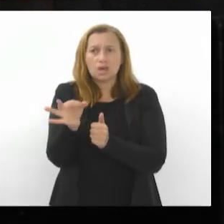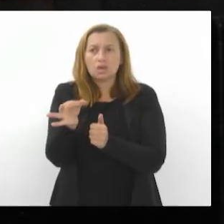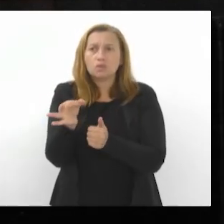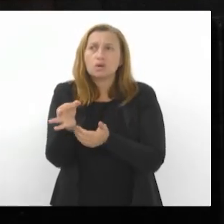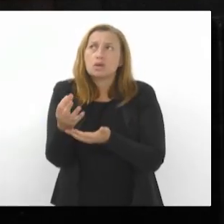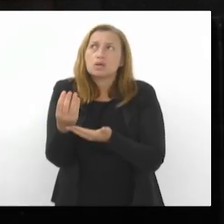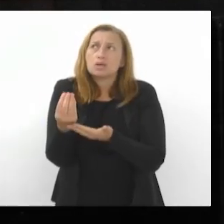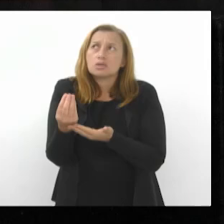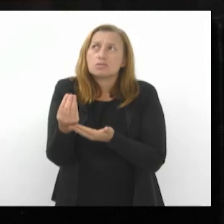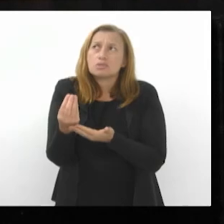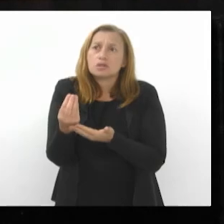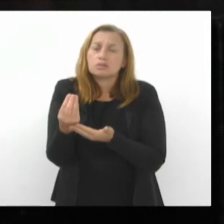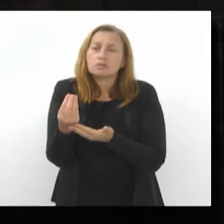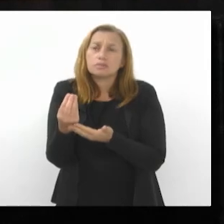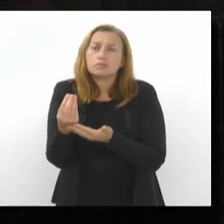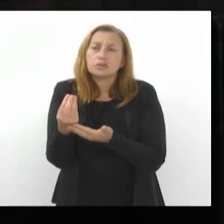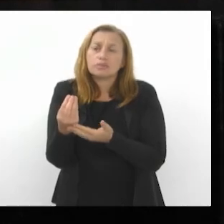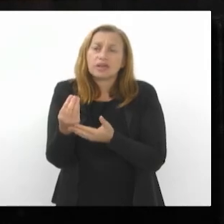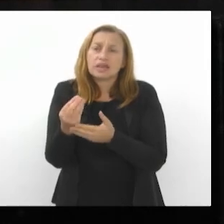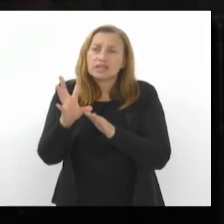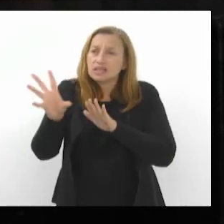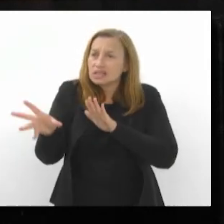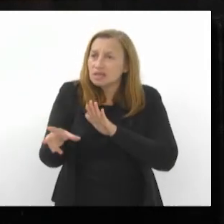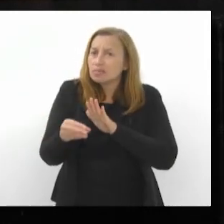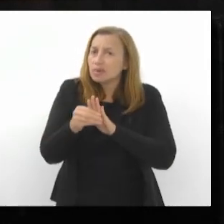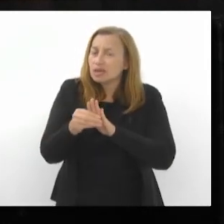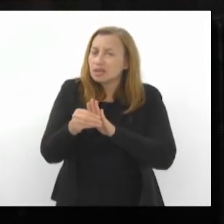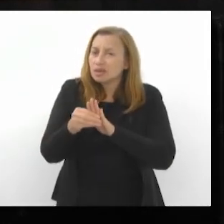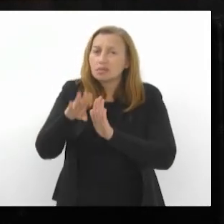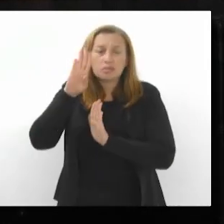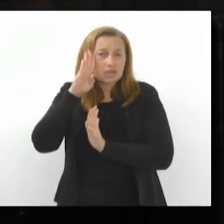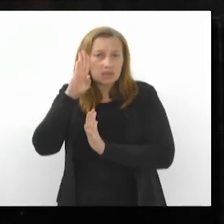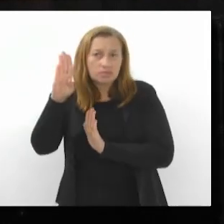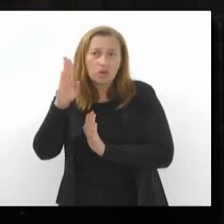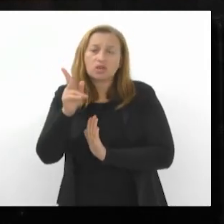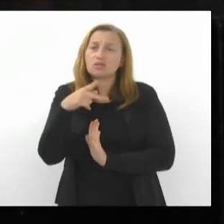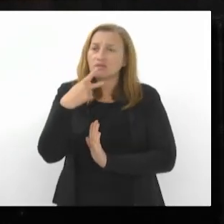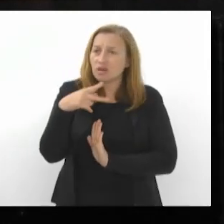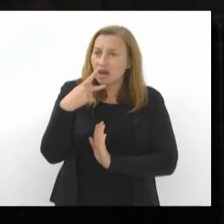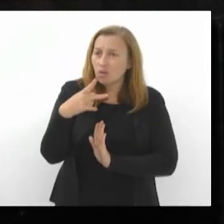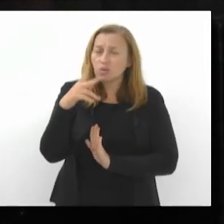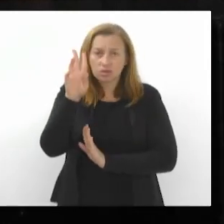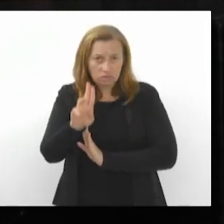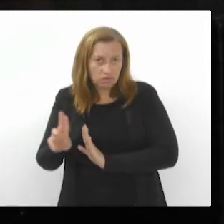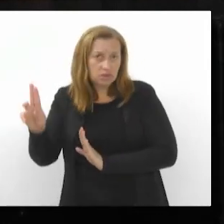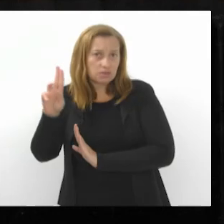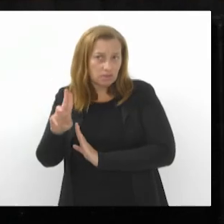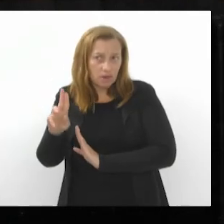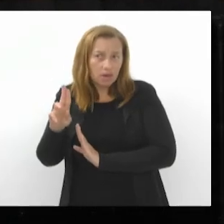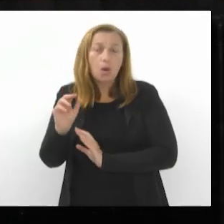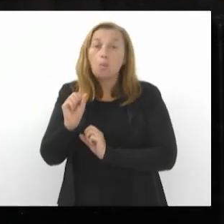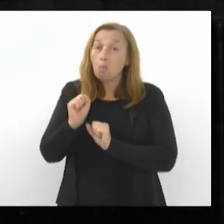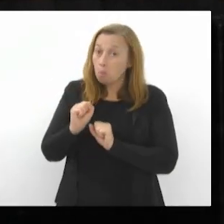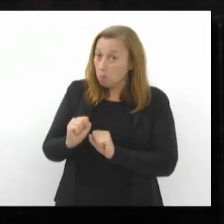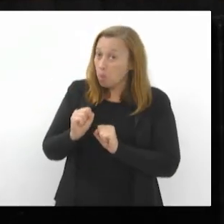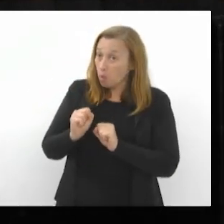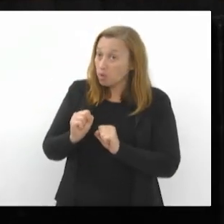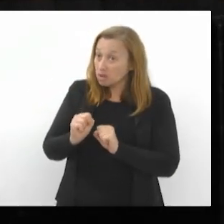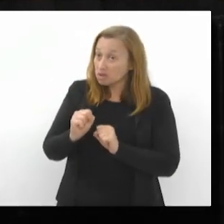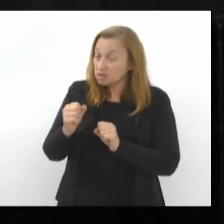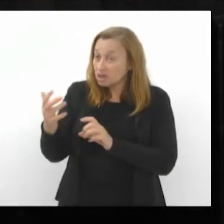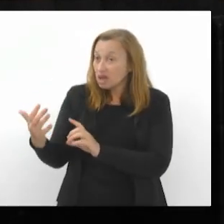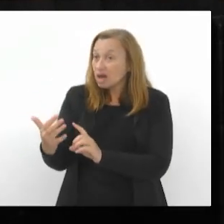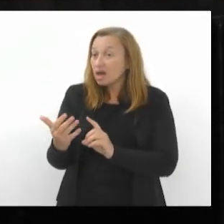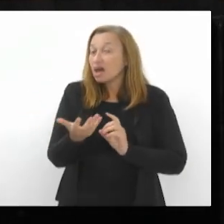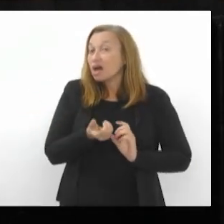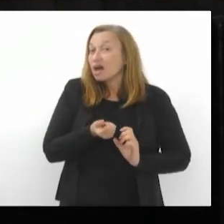que essas emendas de prioridade que a gente falou das universidades possam ser